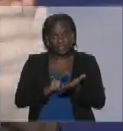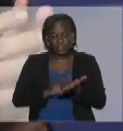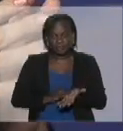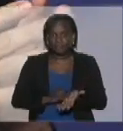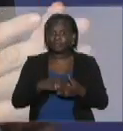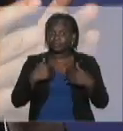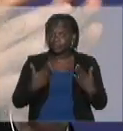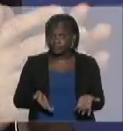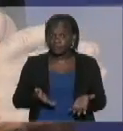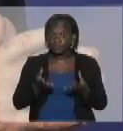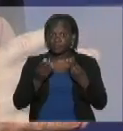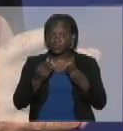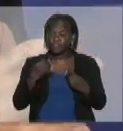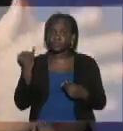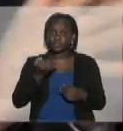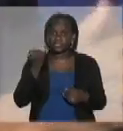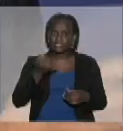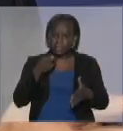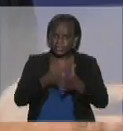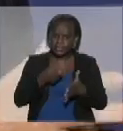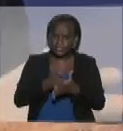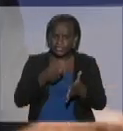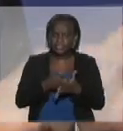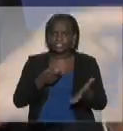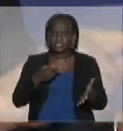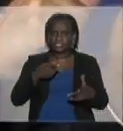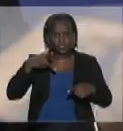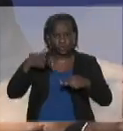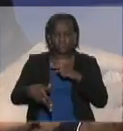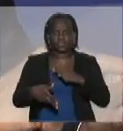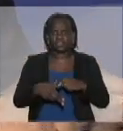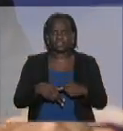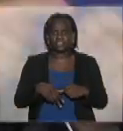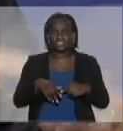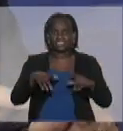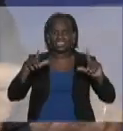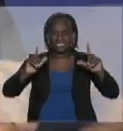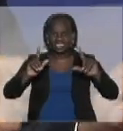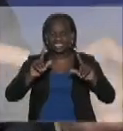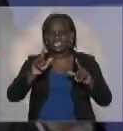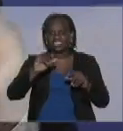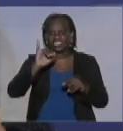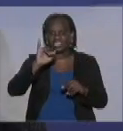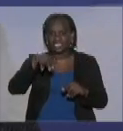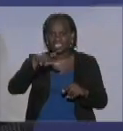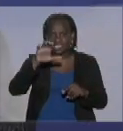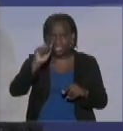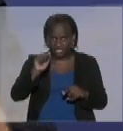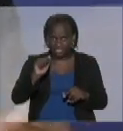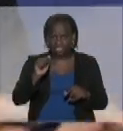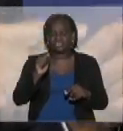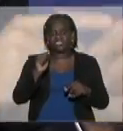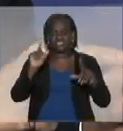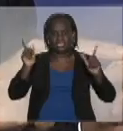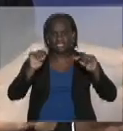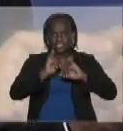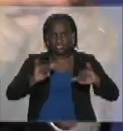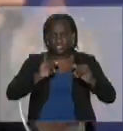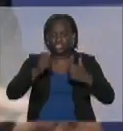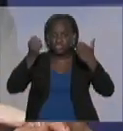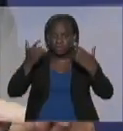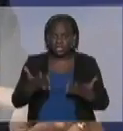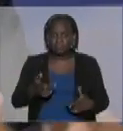Mas foi muito importante, porque apesar das campanhas que o INCA, o Instituto Nacional do Câncer, mostra que o problema